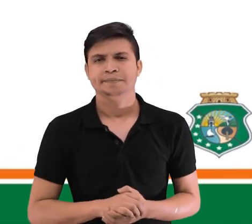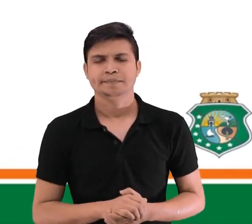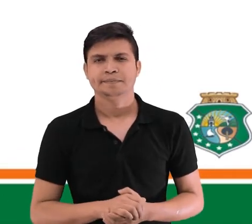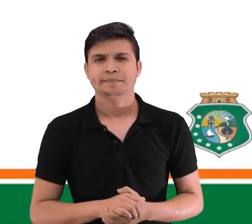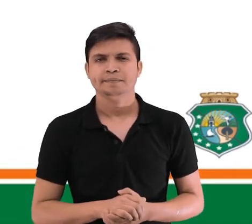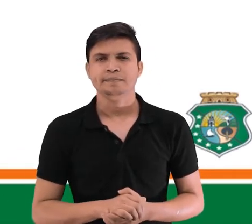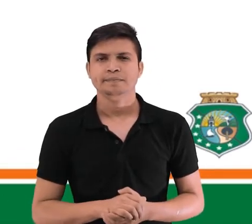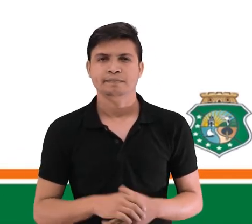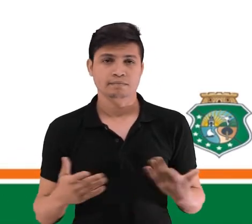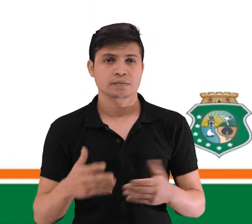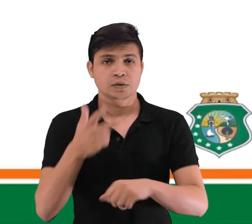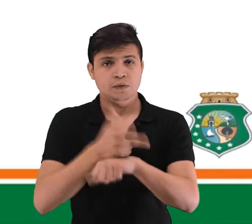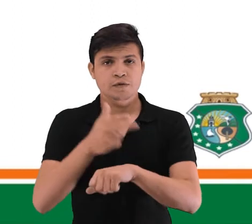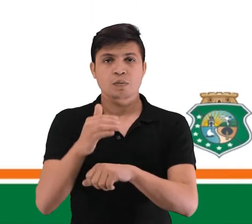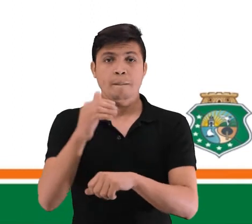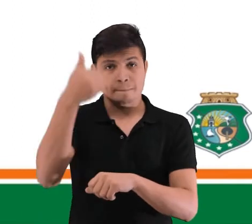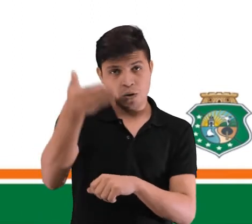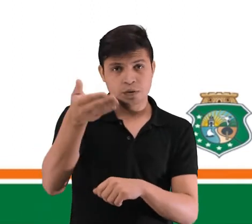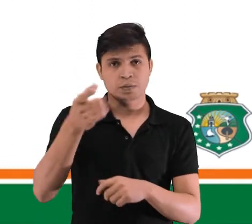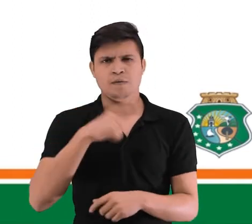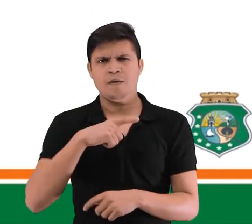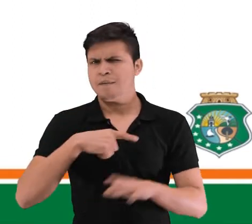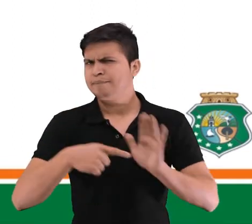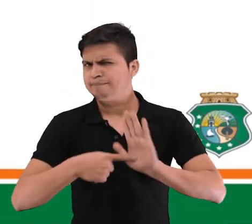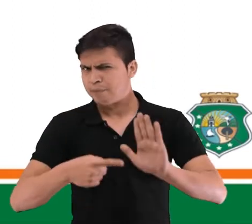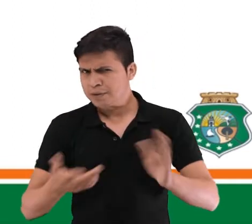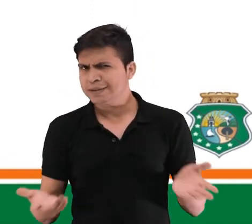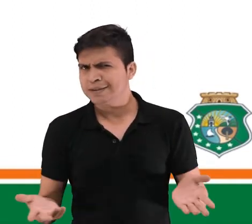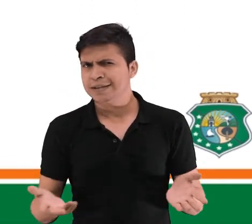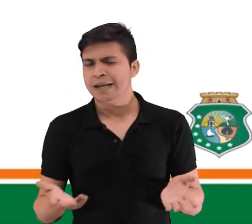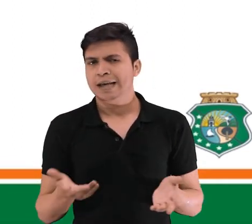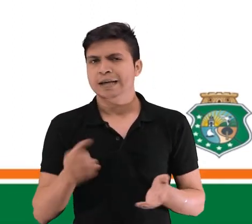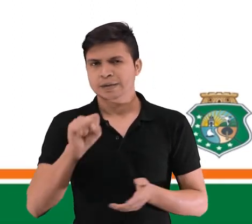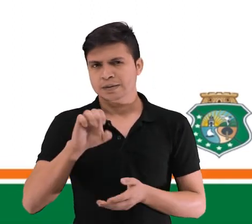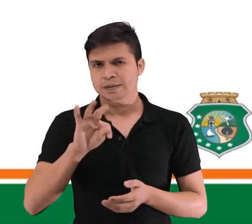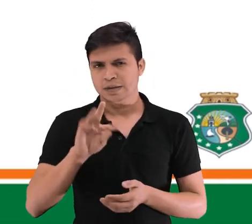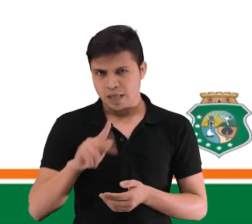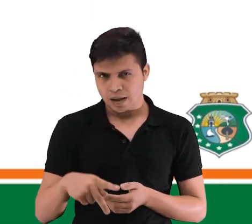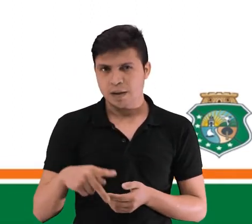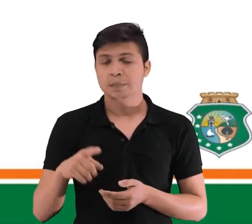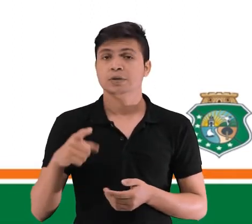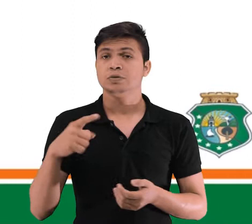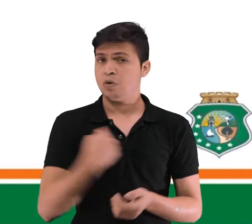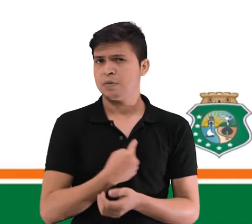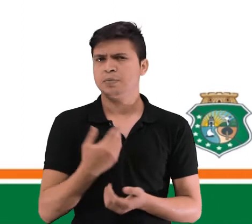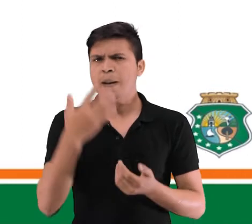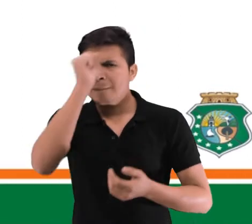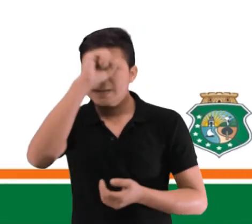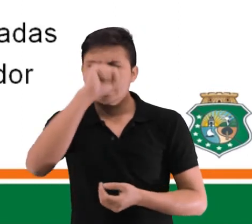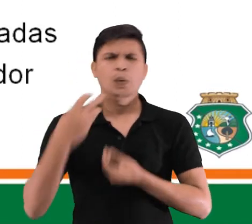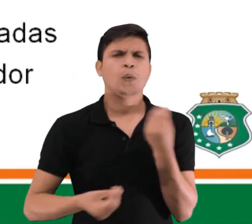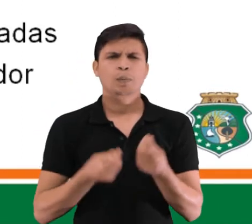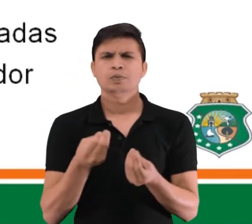Que no próximo vídeo eu vou mostrar o setup para vocês e nós vamos aprender a mexer um pouco mais